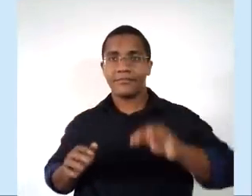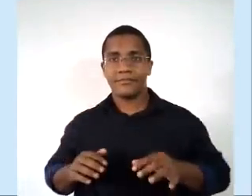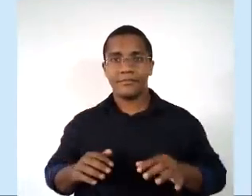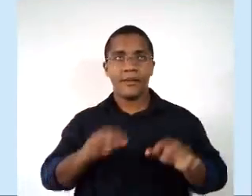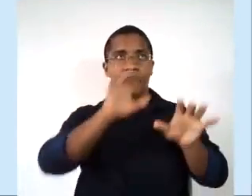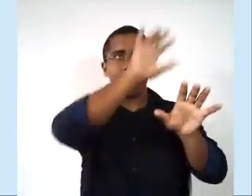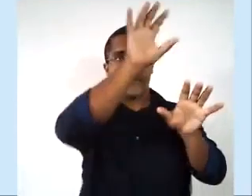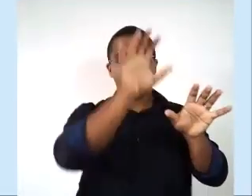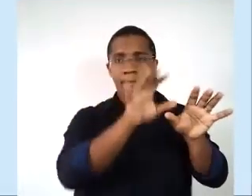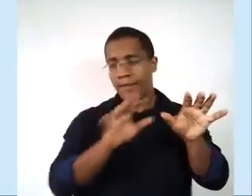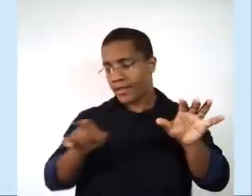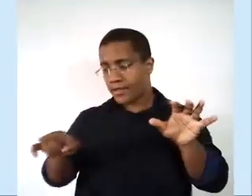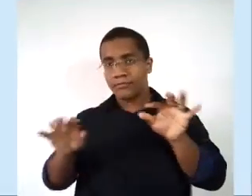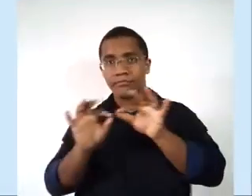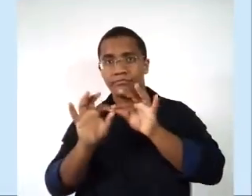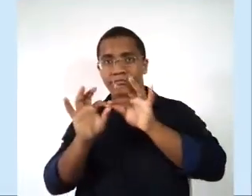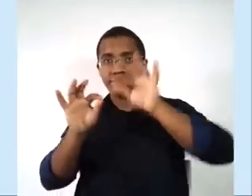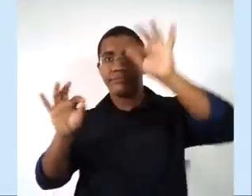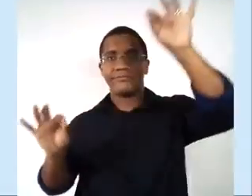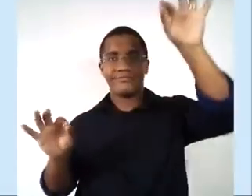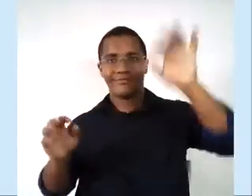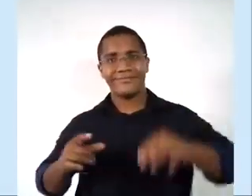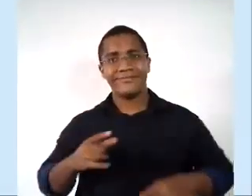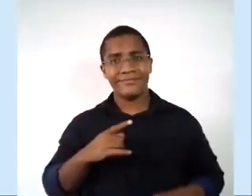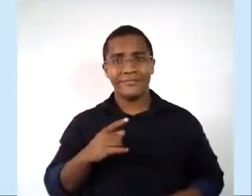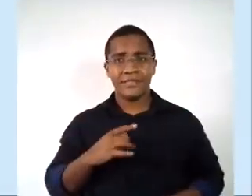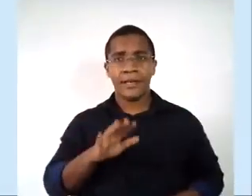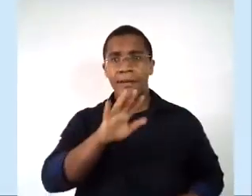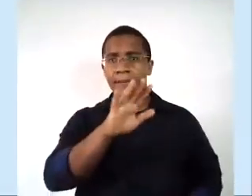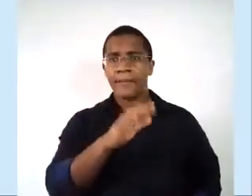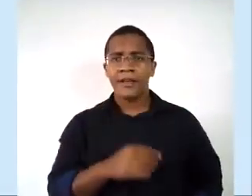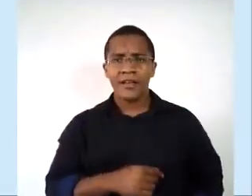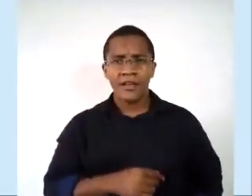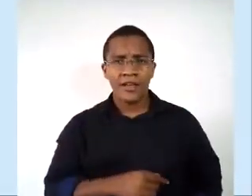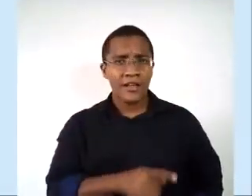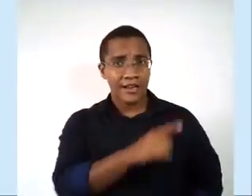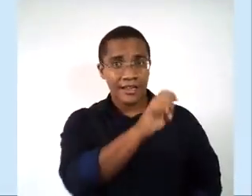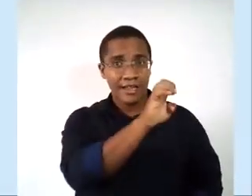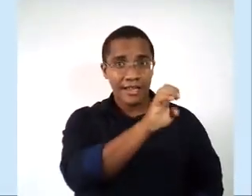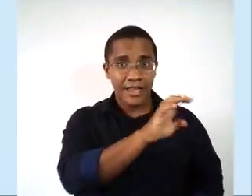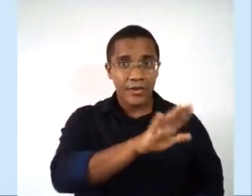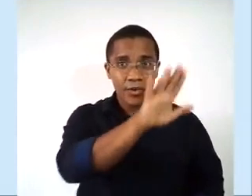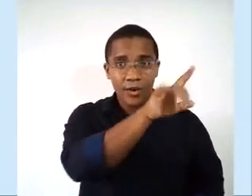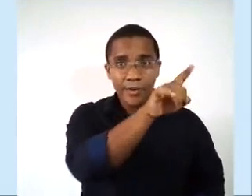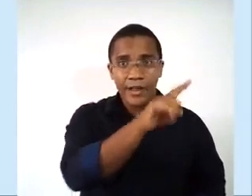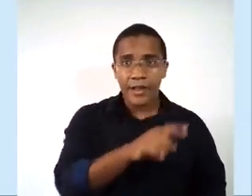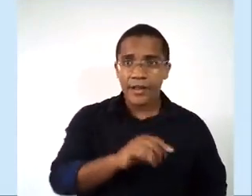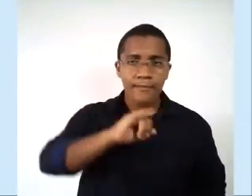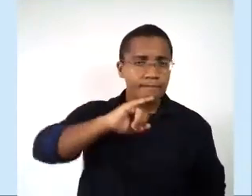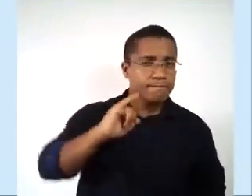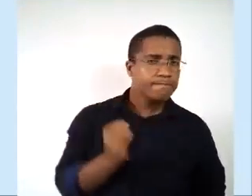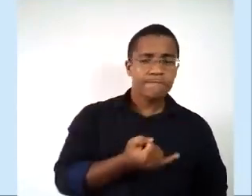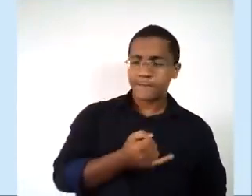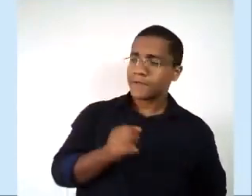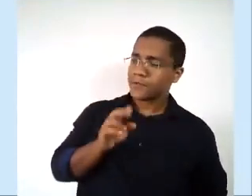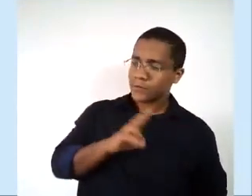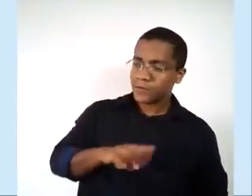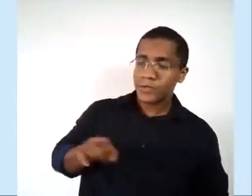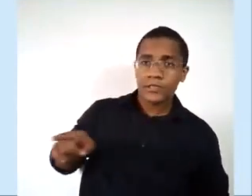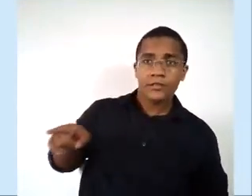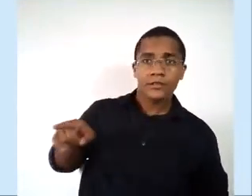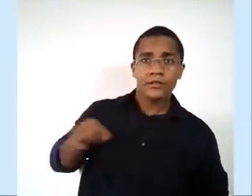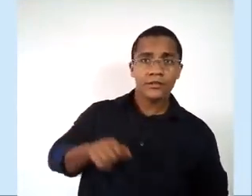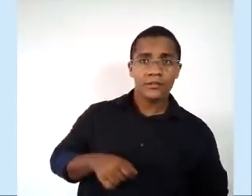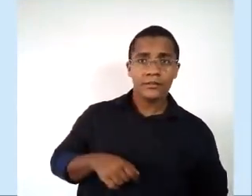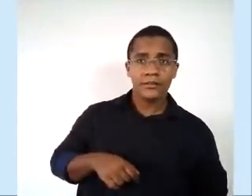vai dificultar, não vai estabelecer alguns acordos comerciais. Mas não quer dizer que a Europa não use a Turquia com suas